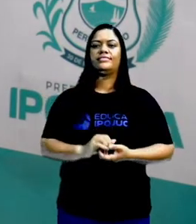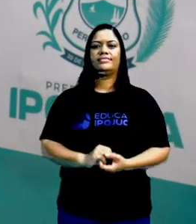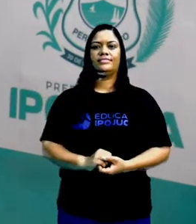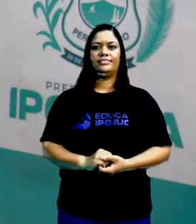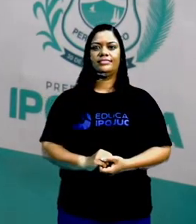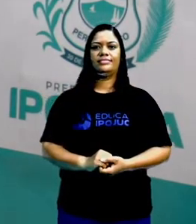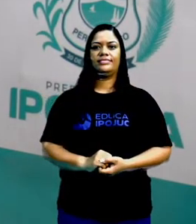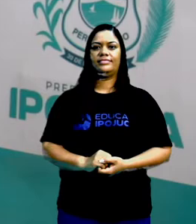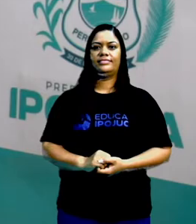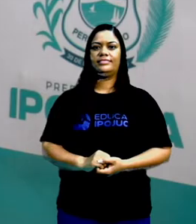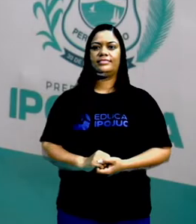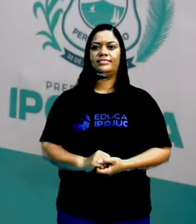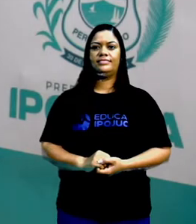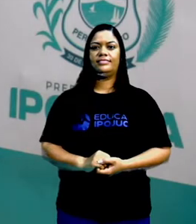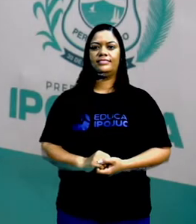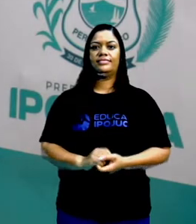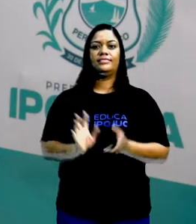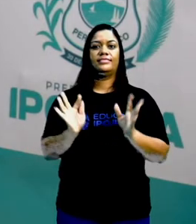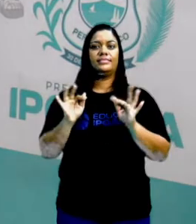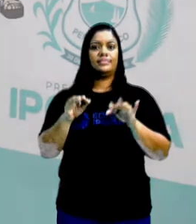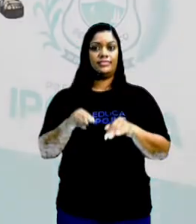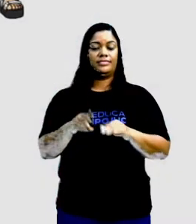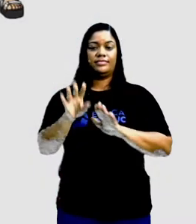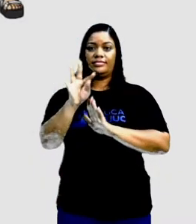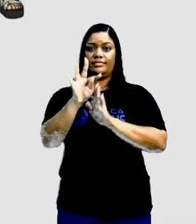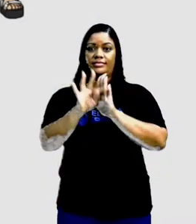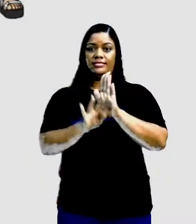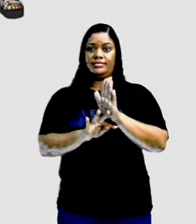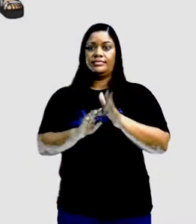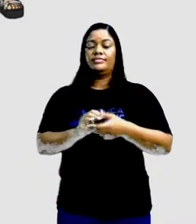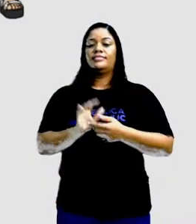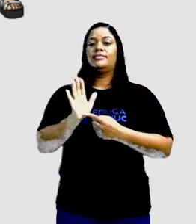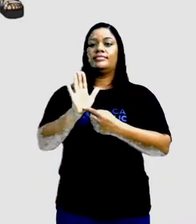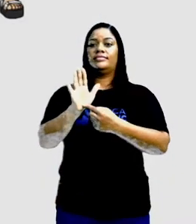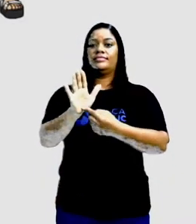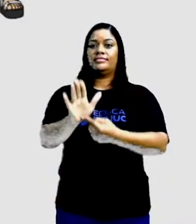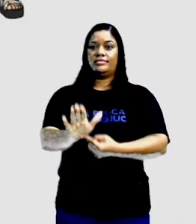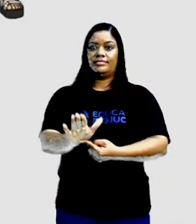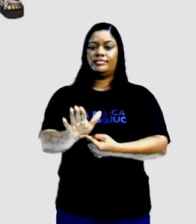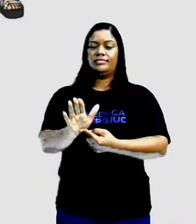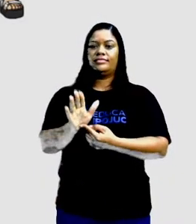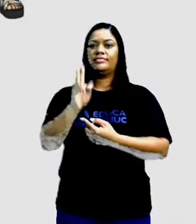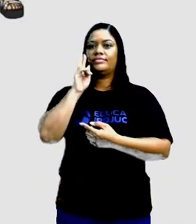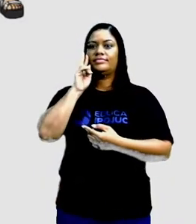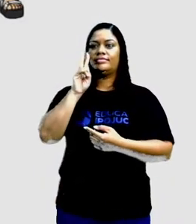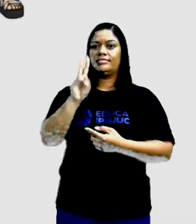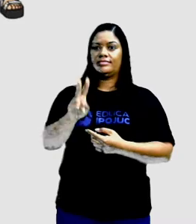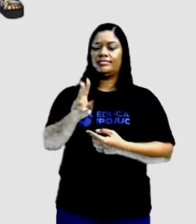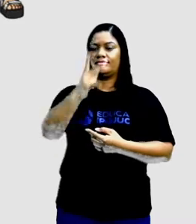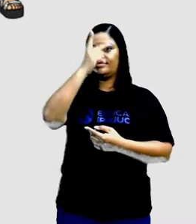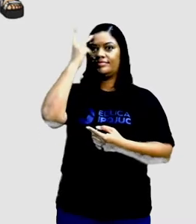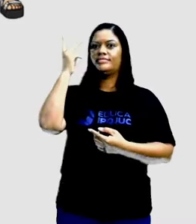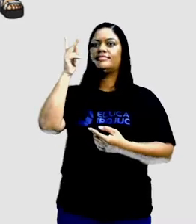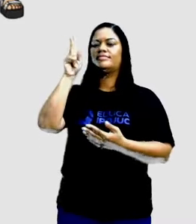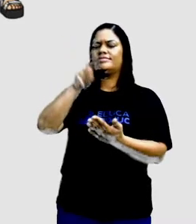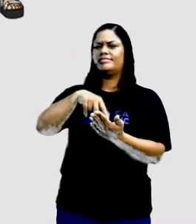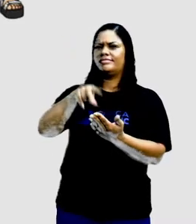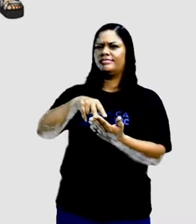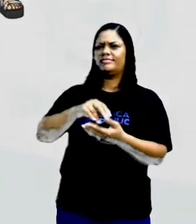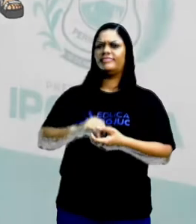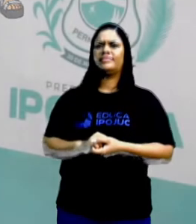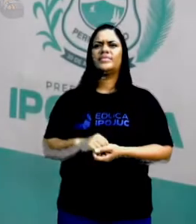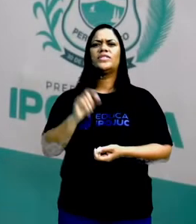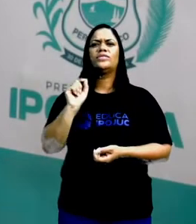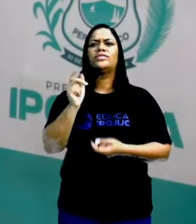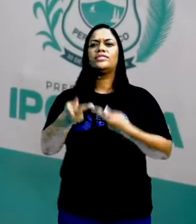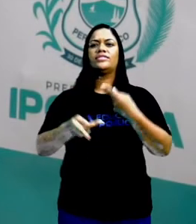aí, a finalidade do texto é apresentar um ponto de vista para convencer o leitor. Ou seja, o que